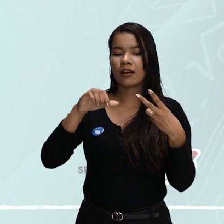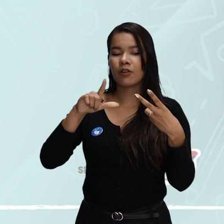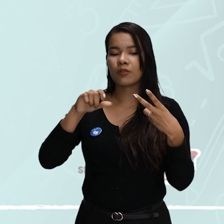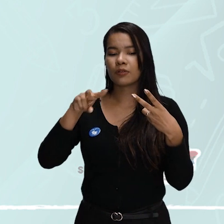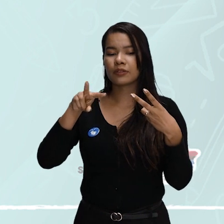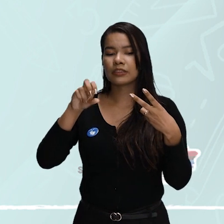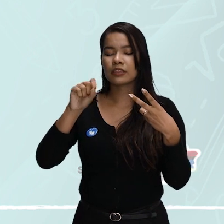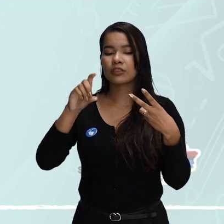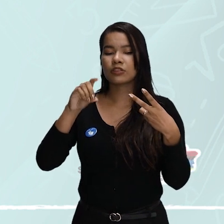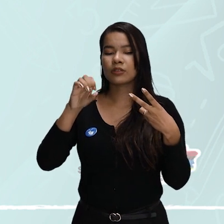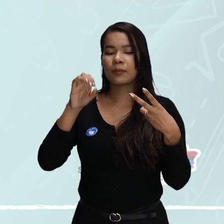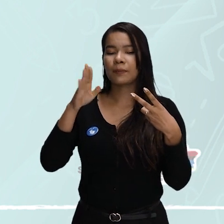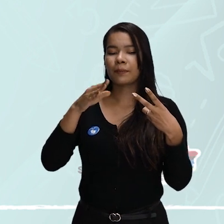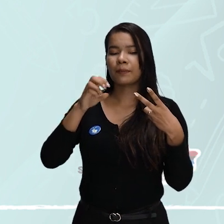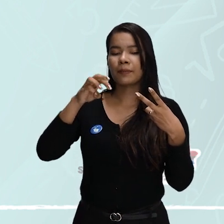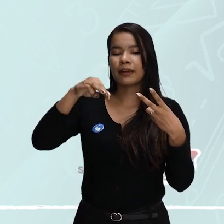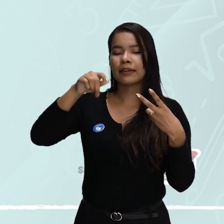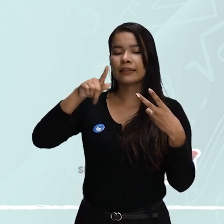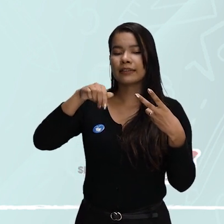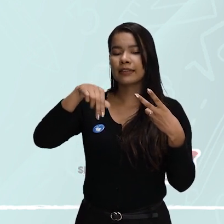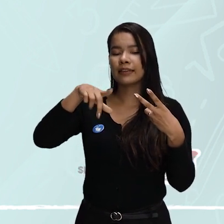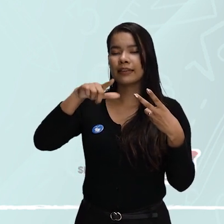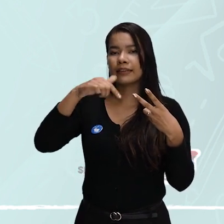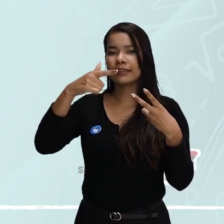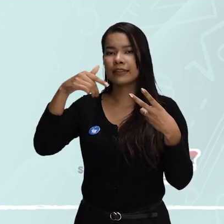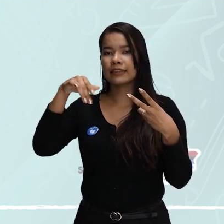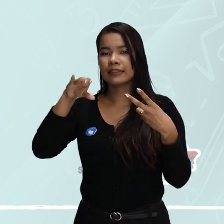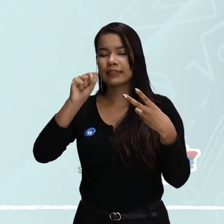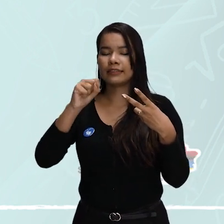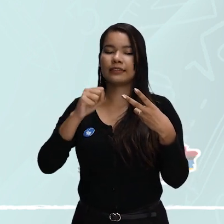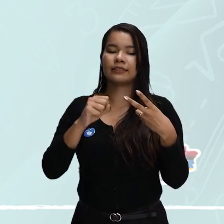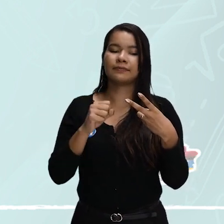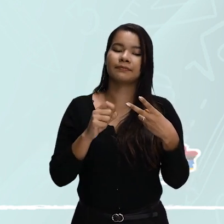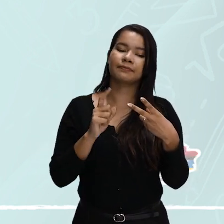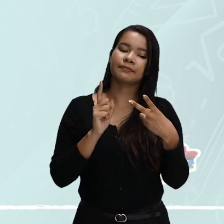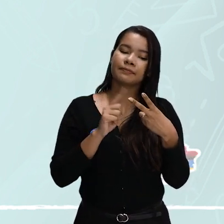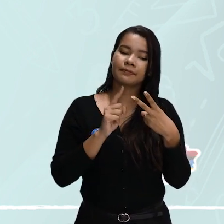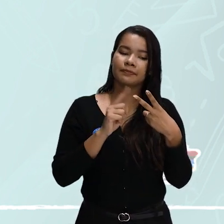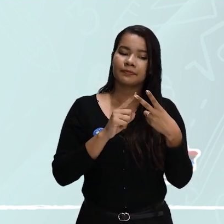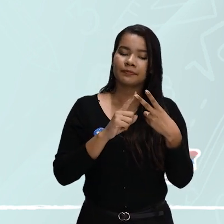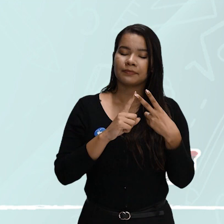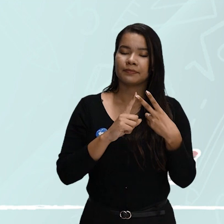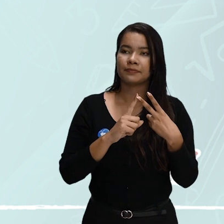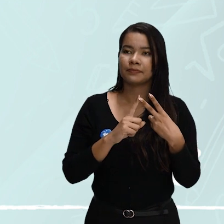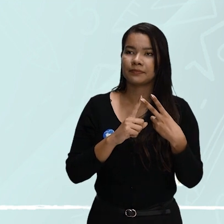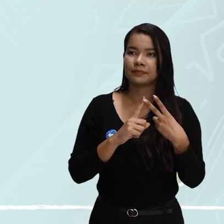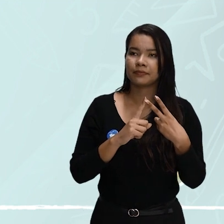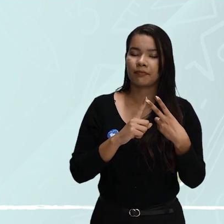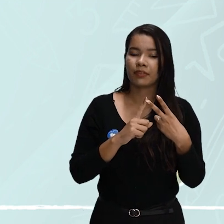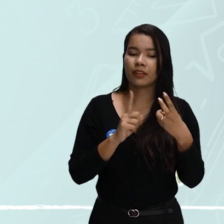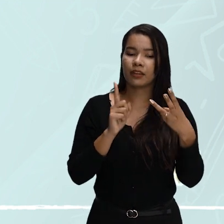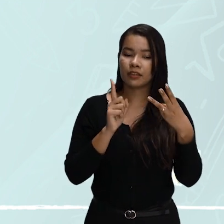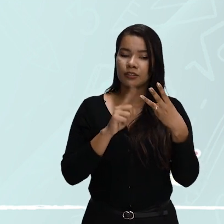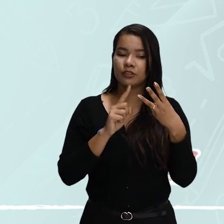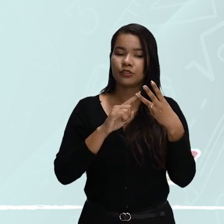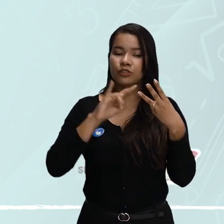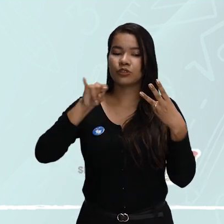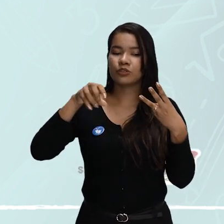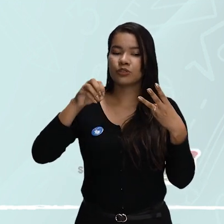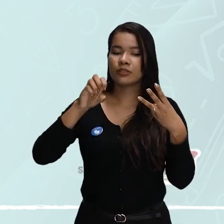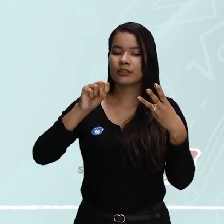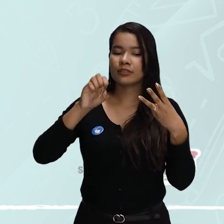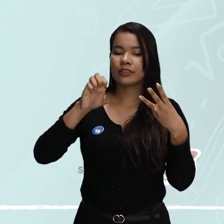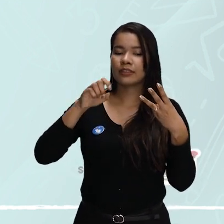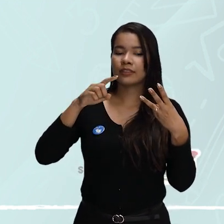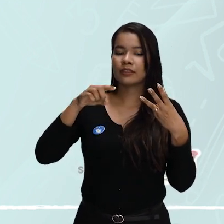precursor, mas o Gonçalves Dias dá essa alavancada nas características presentes nas suas obras. Temos o José